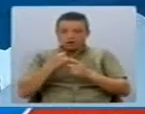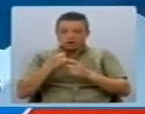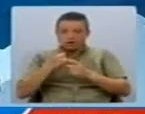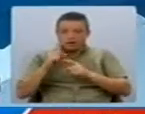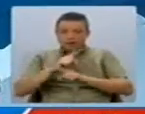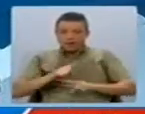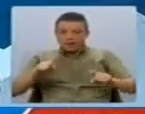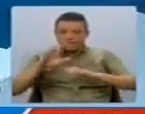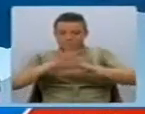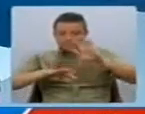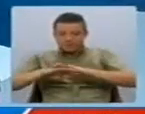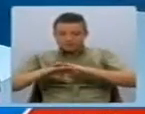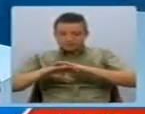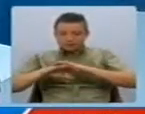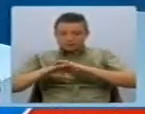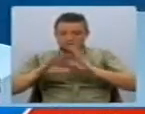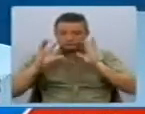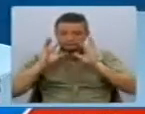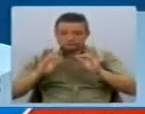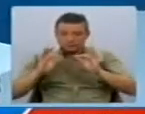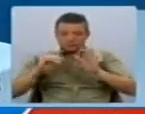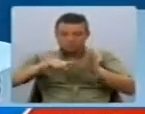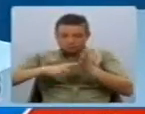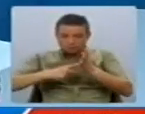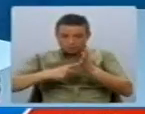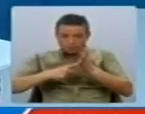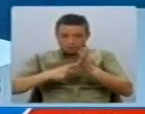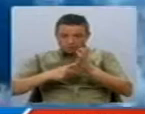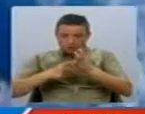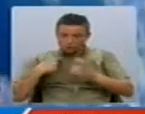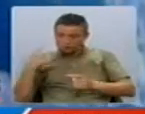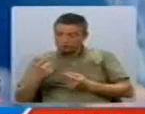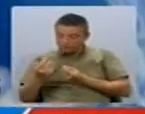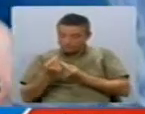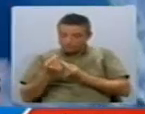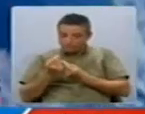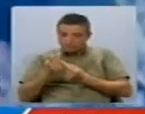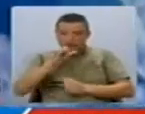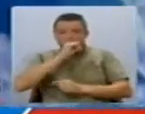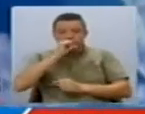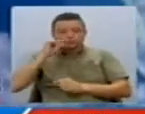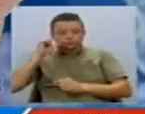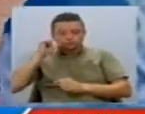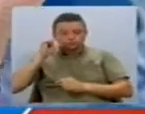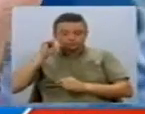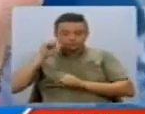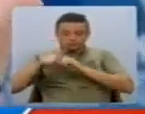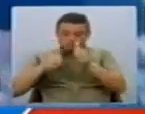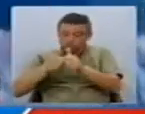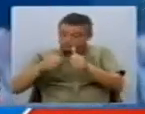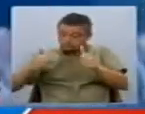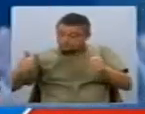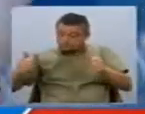Doppler, em que mais ou menos o espectro deste pontinho, quando se aproxima de nós, aproxima-se do azul. E quando se afasta de